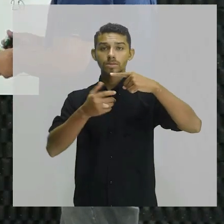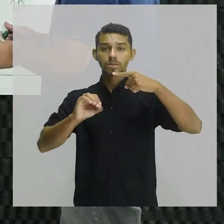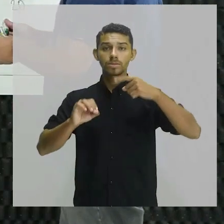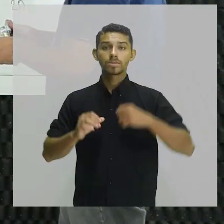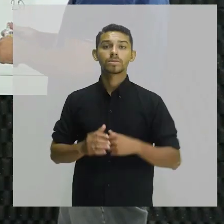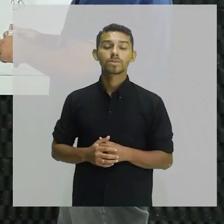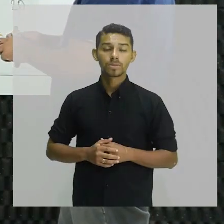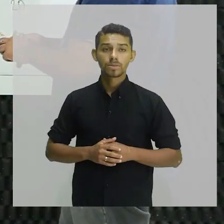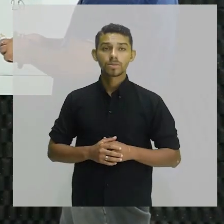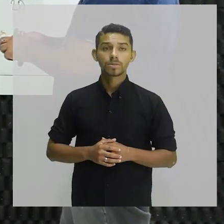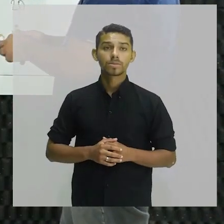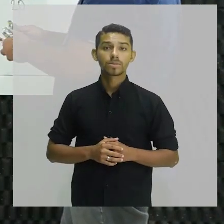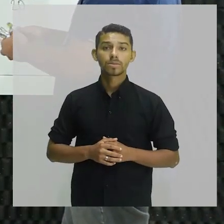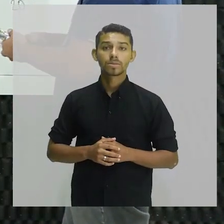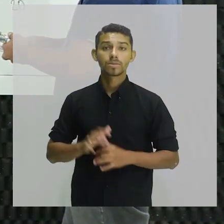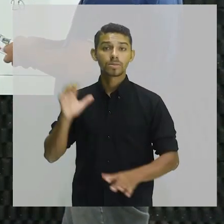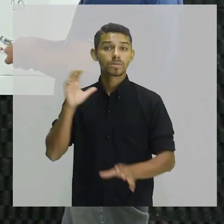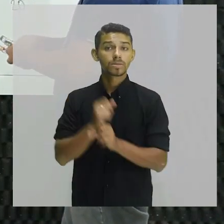Então, isso vai ser igual